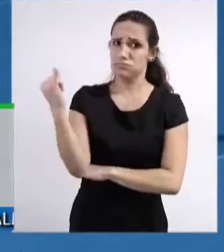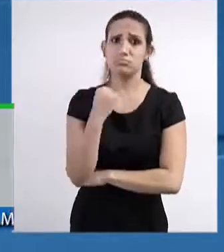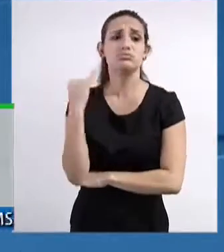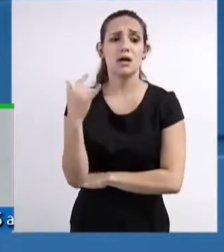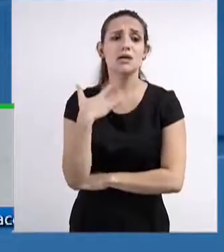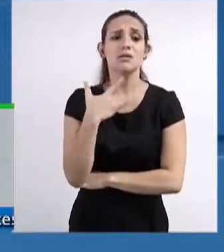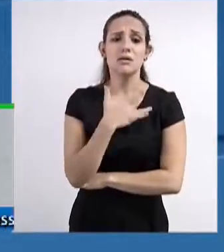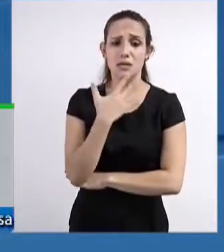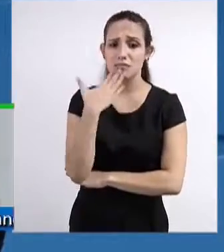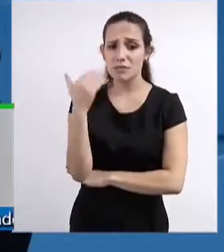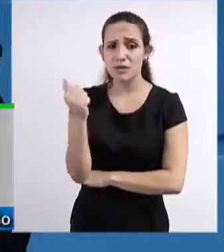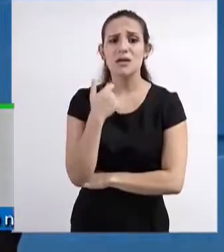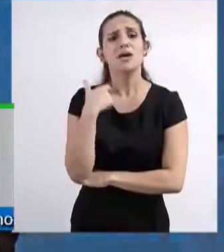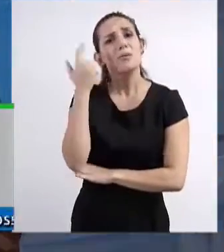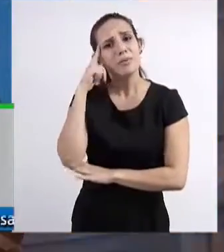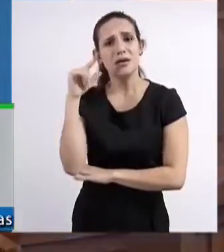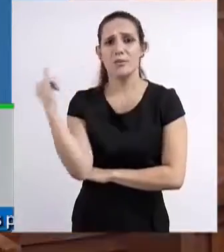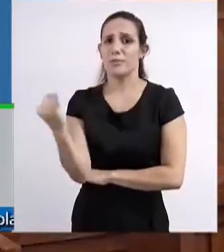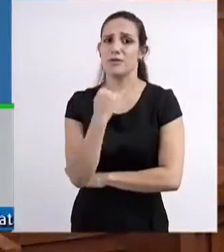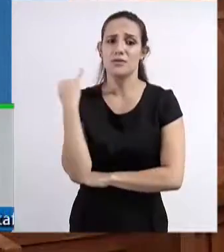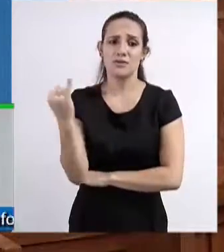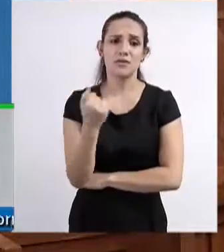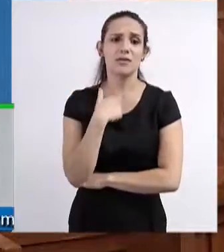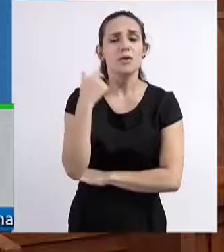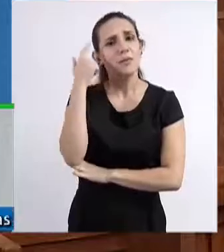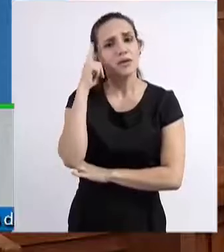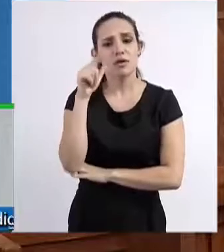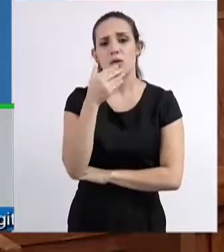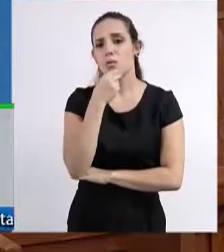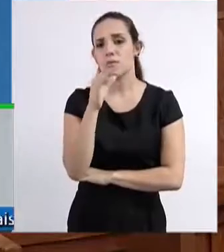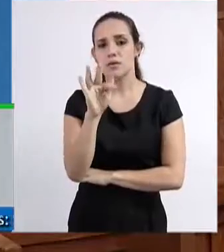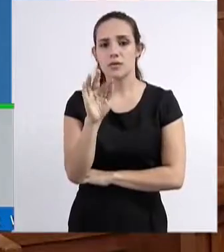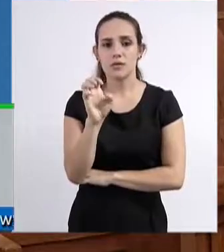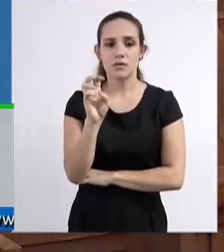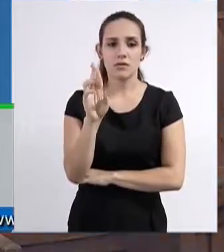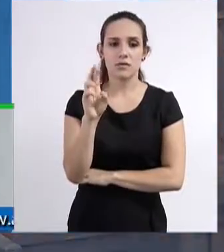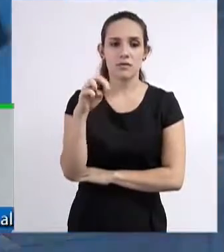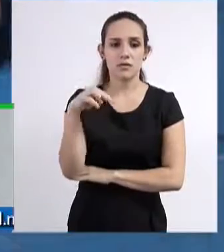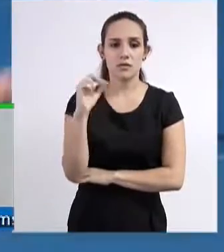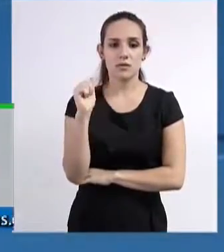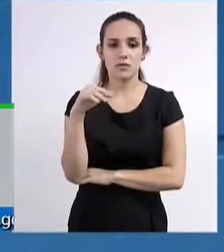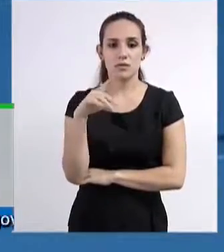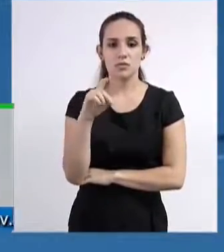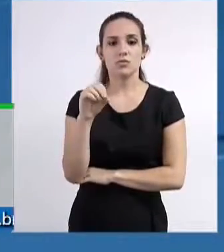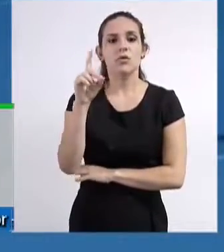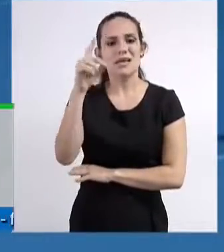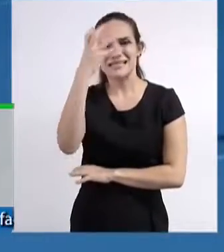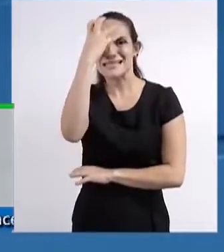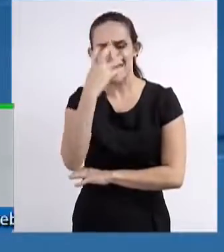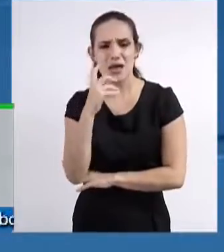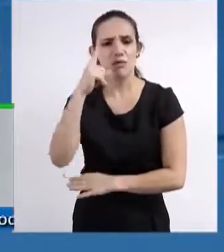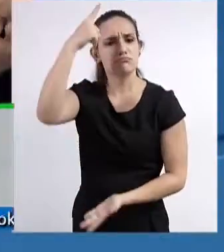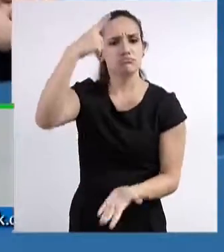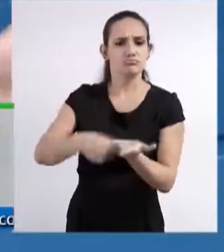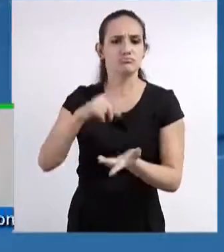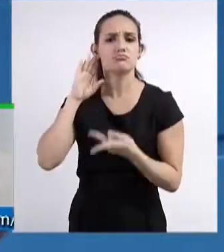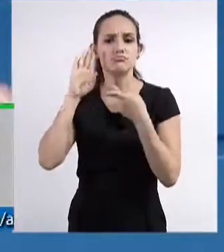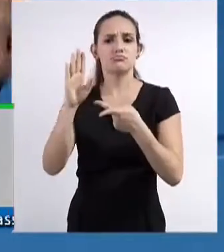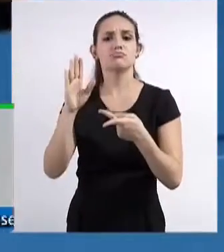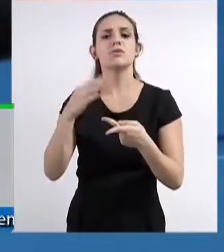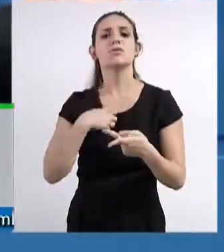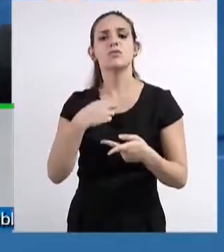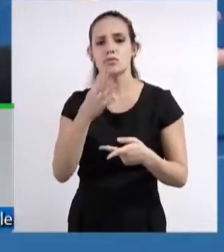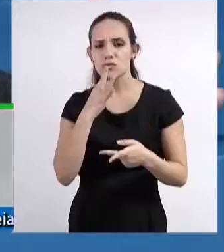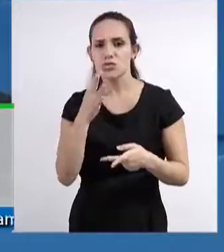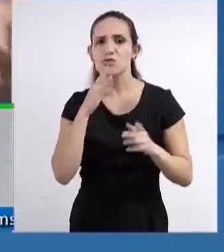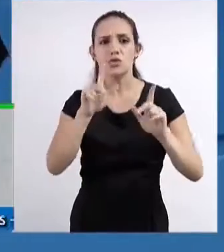Vossa Excelência. Acho que o Fernando é uma pessoa bastante séria, compromissada. Conheço o Fernando,